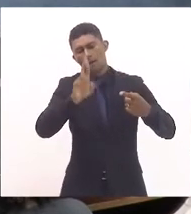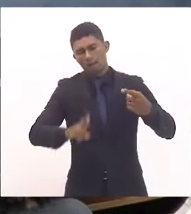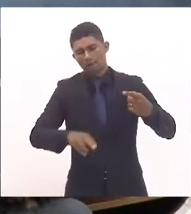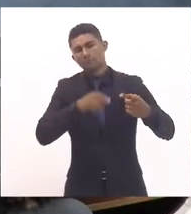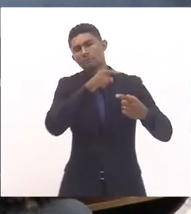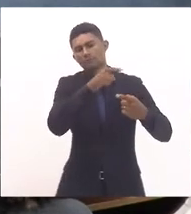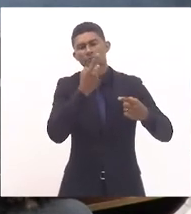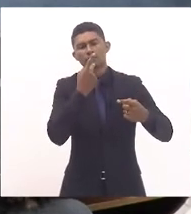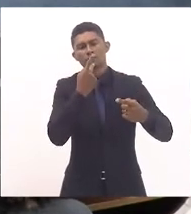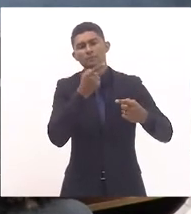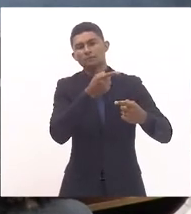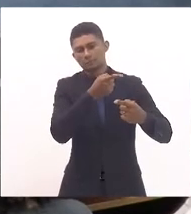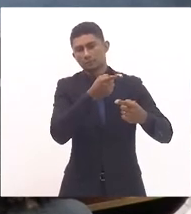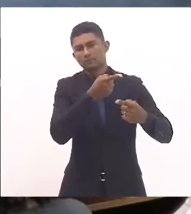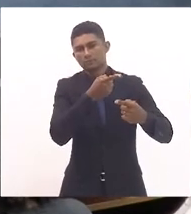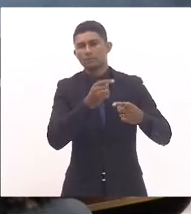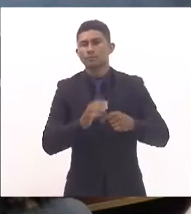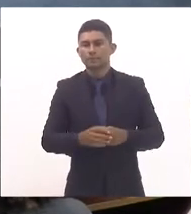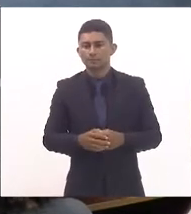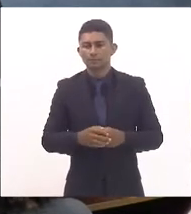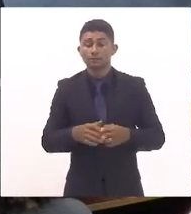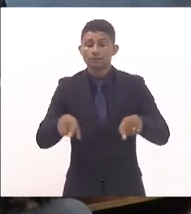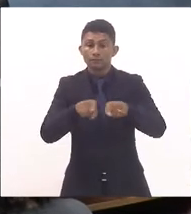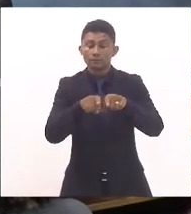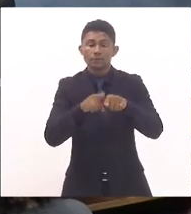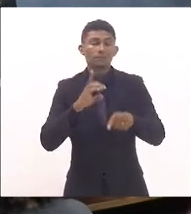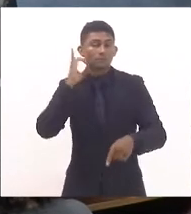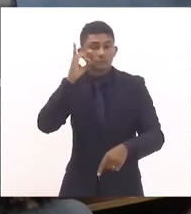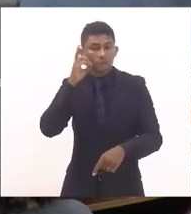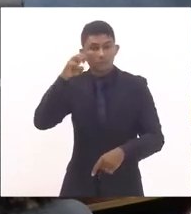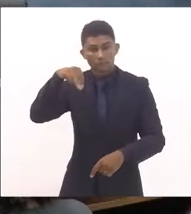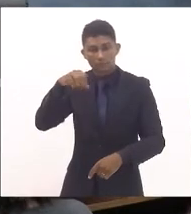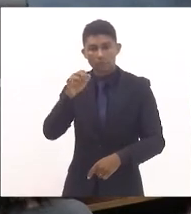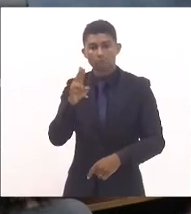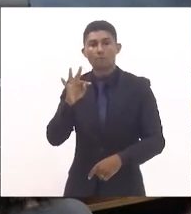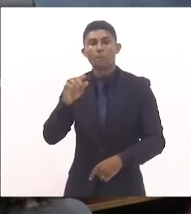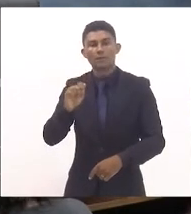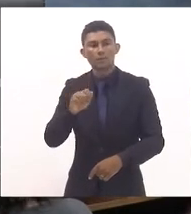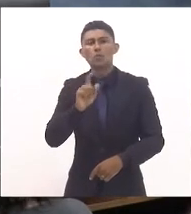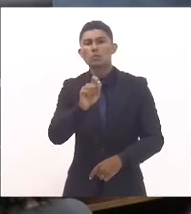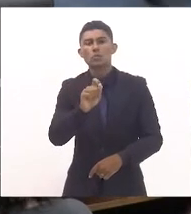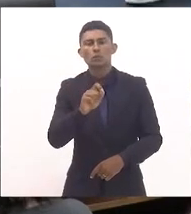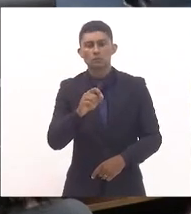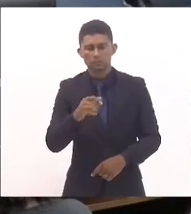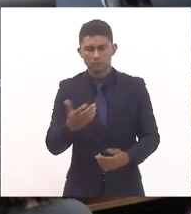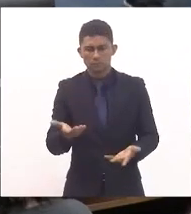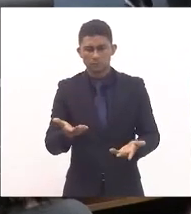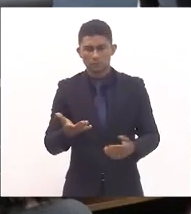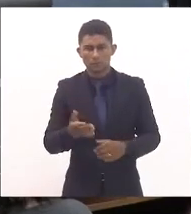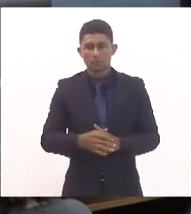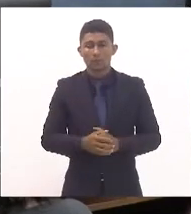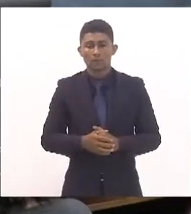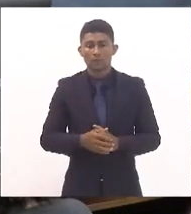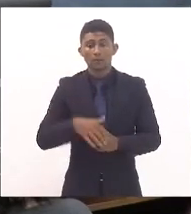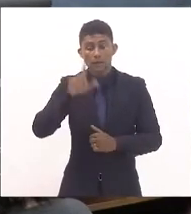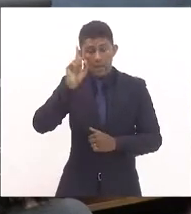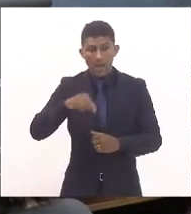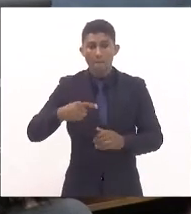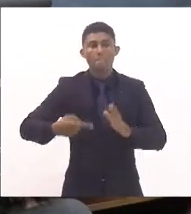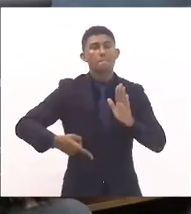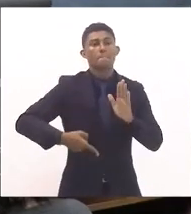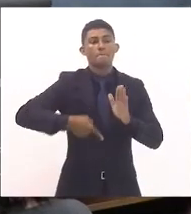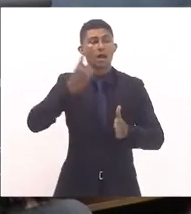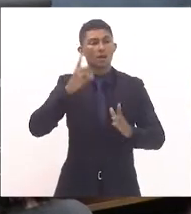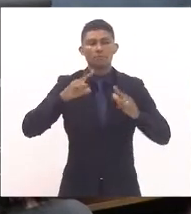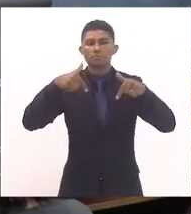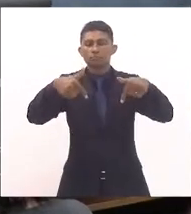quando ressalta, como o fez a deputada Marta Rocha, que não se trata de nenhuma iniciativa, digamos, pioneira,